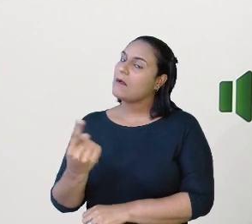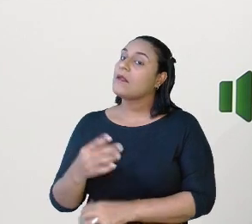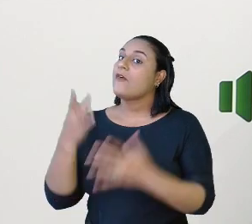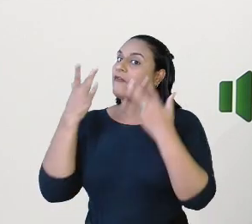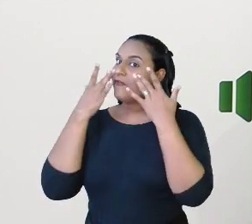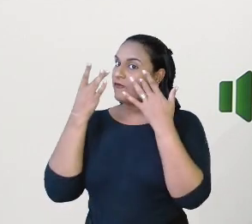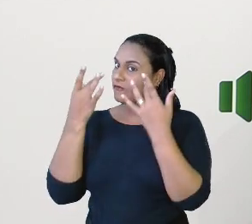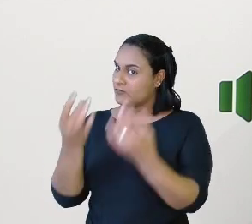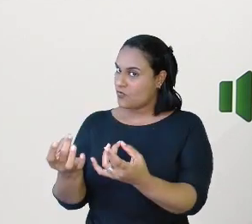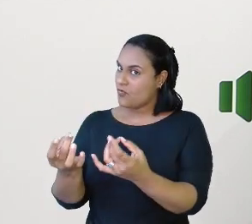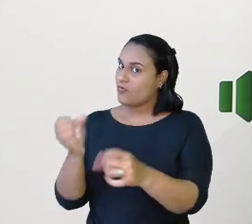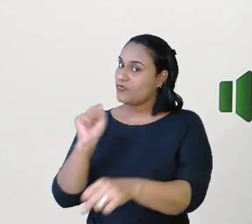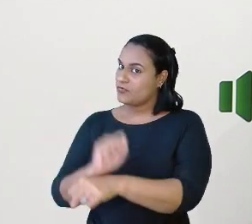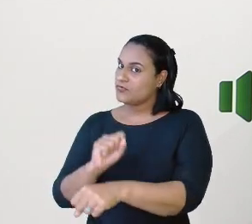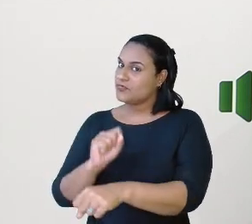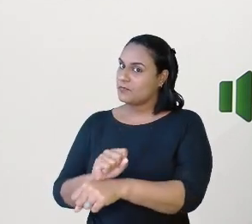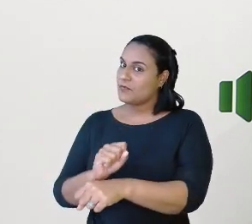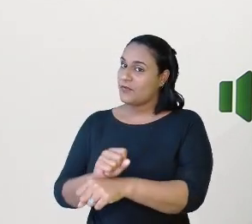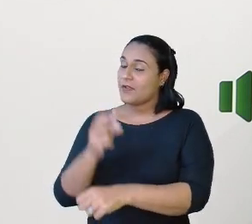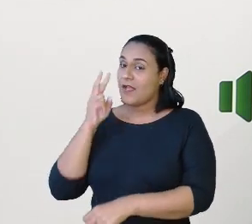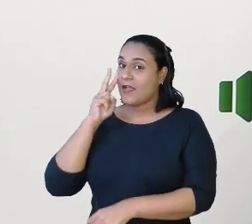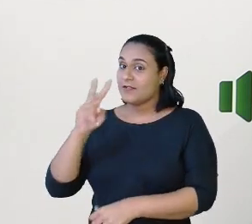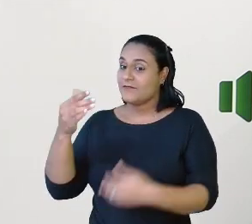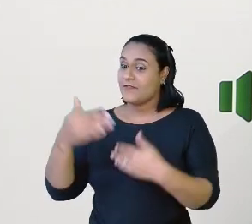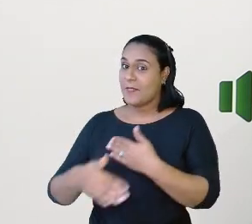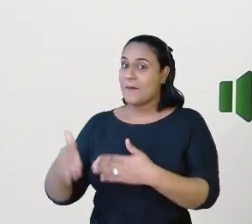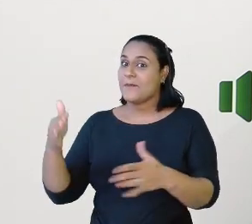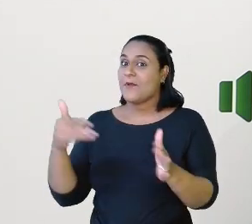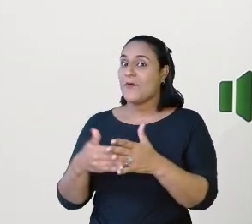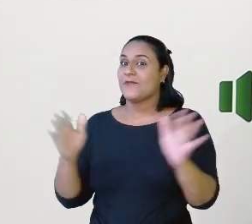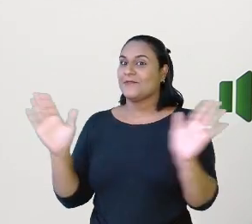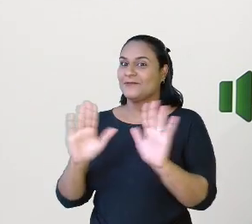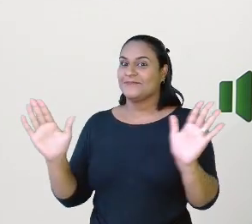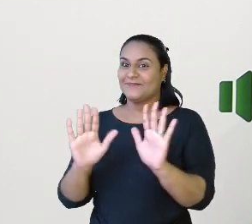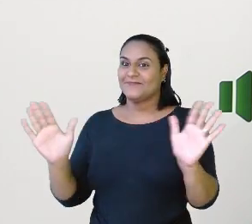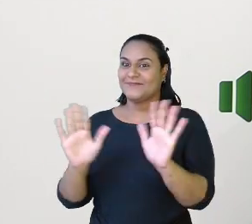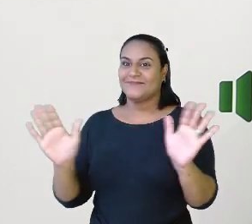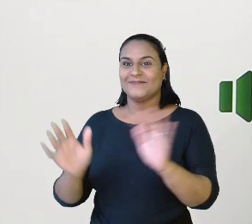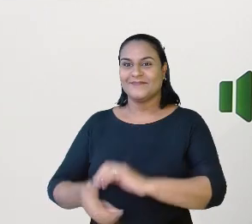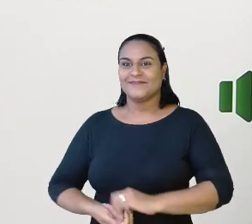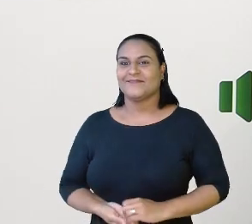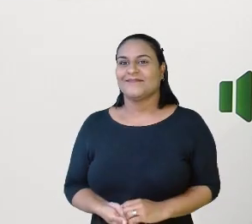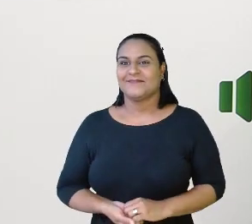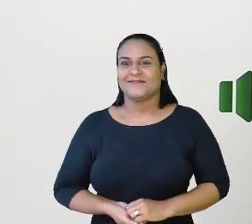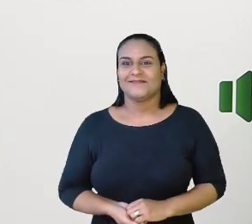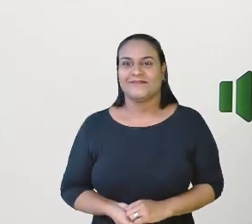fica aguardando e a gente se vê numa próxima. Tchau, tchau!